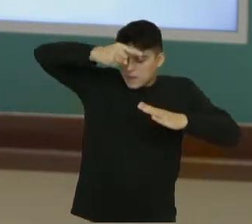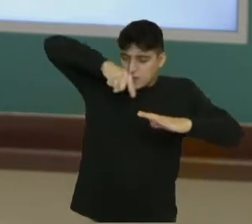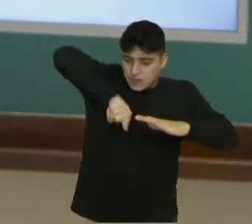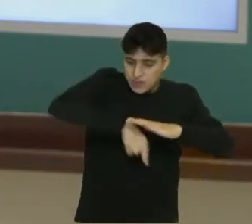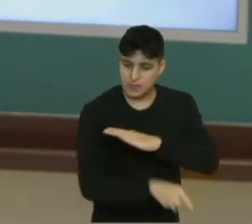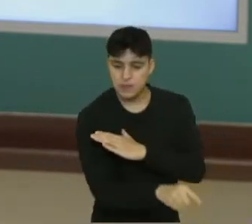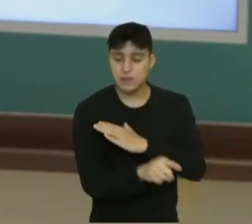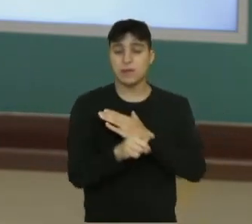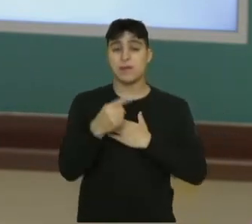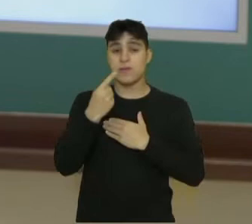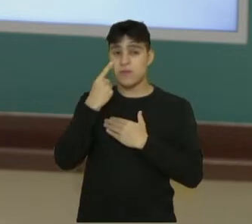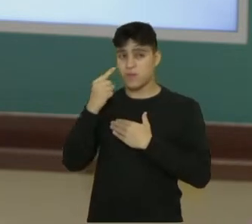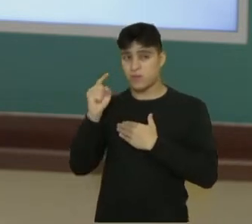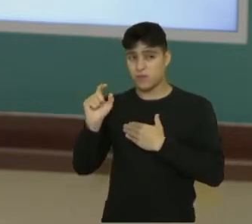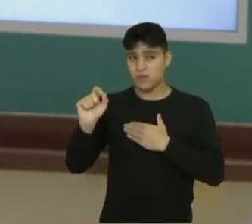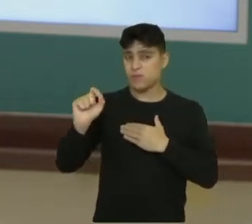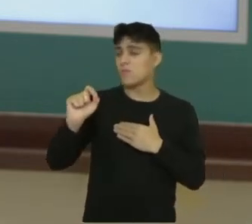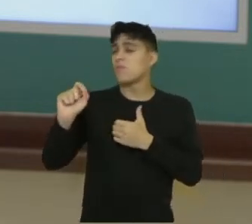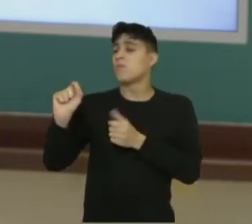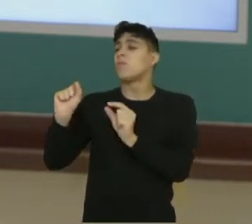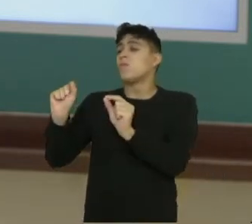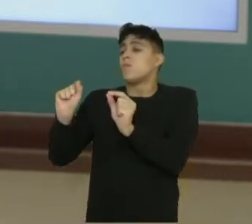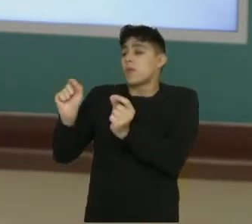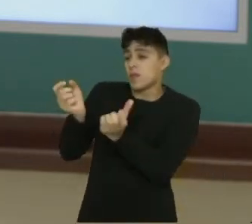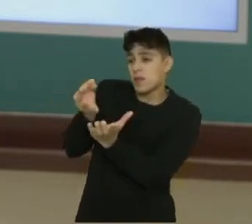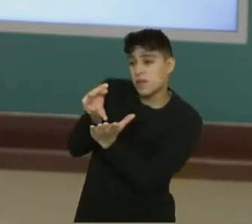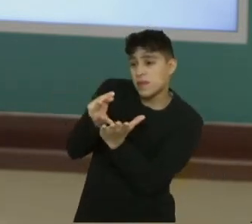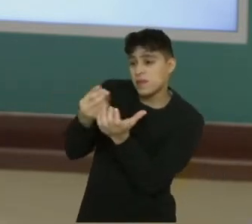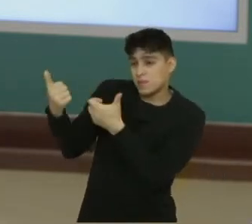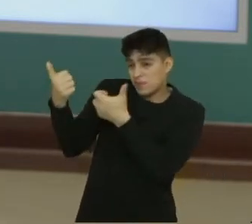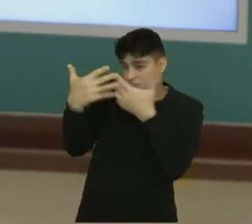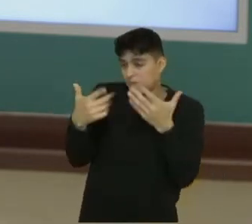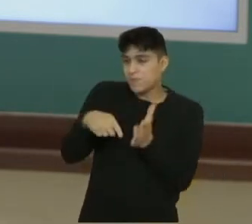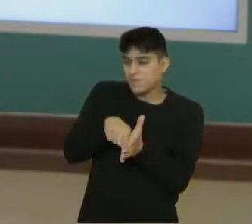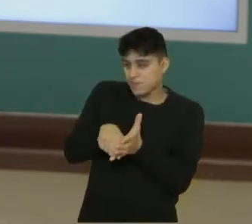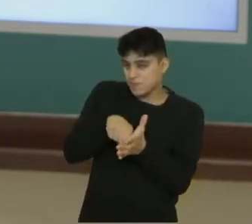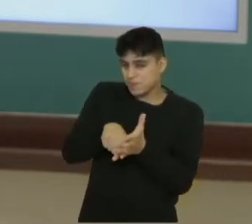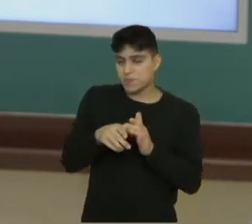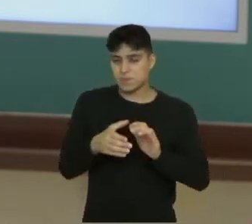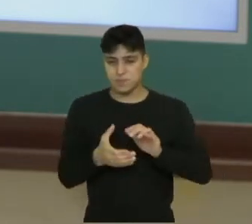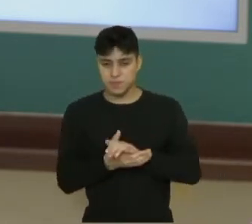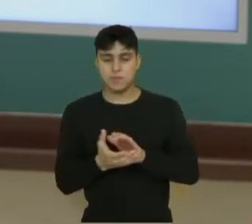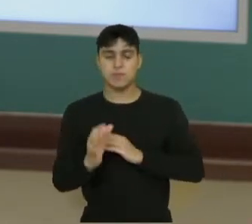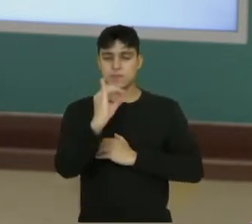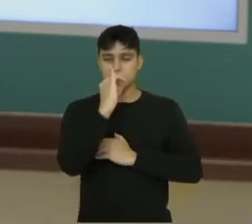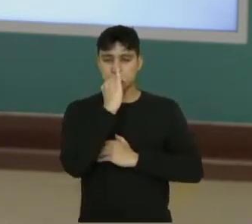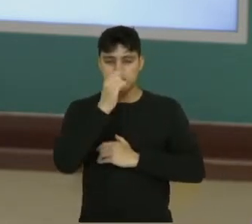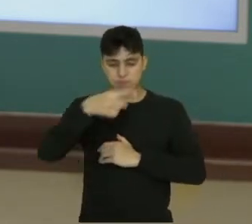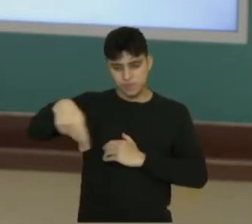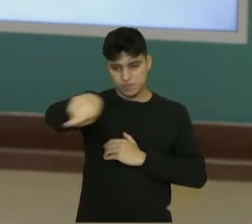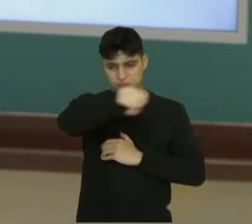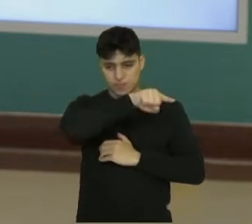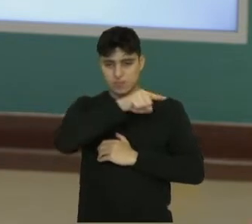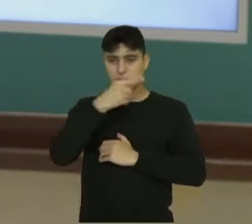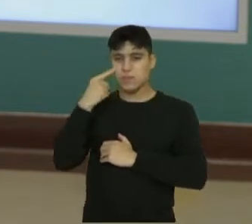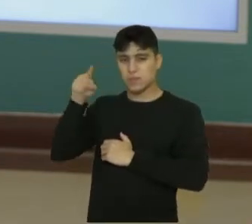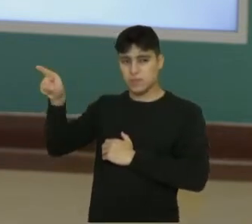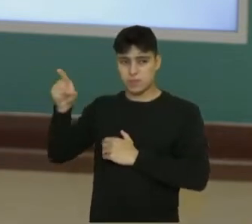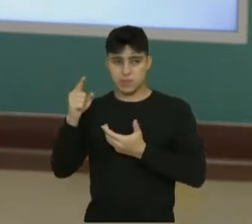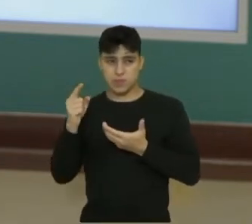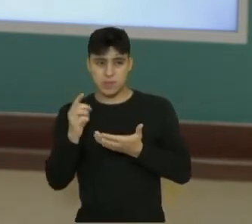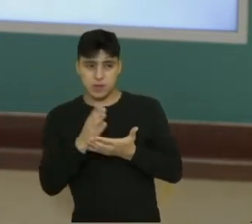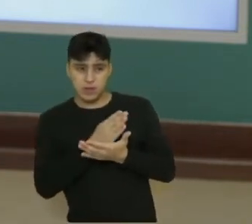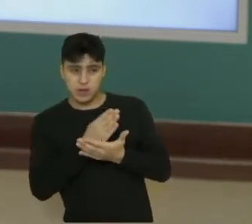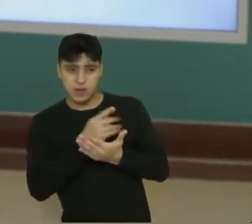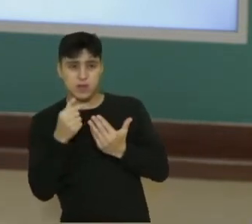para a literatura, né? Então, por exemplo, quando você for analisar, eu tenho aqui o livro do Halley, por